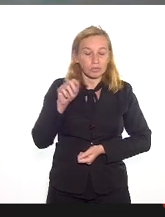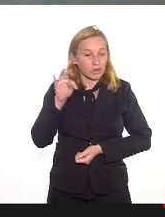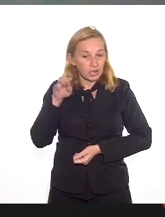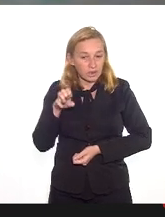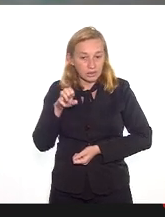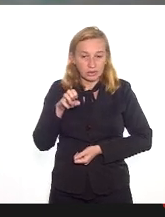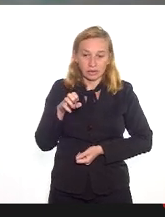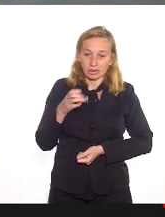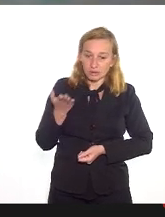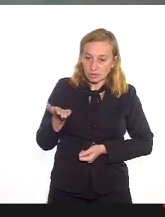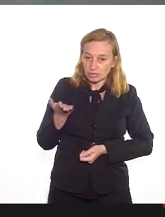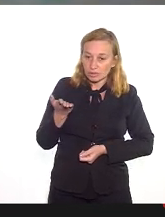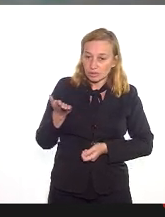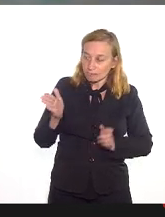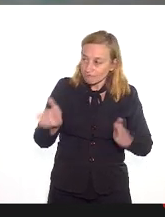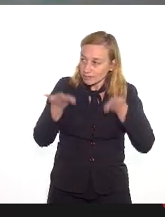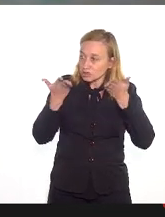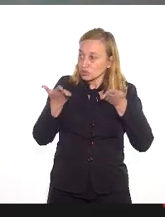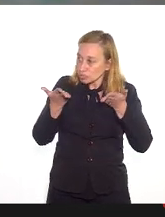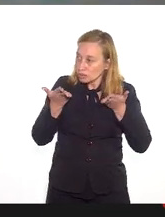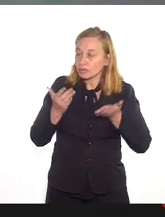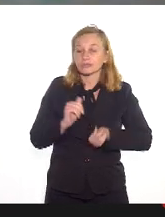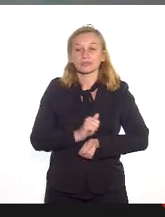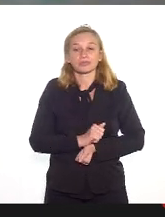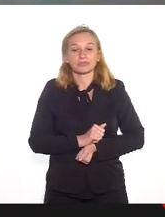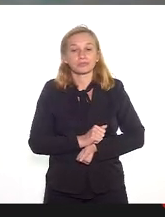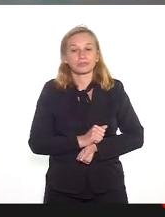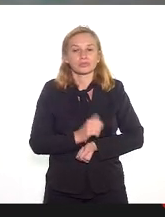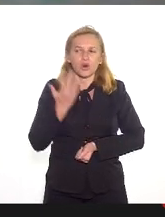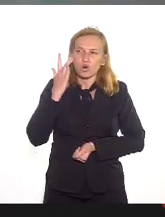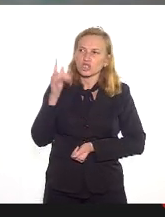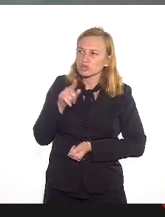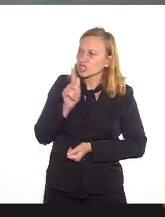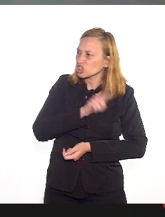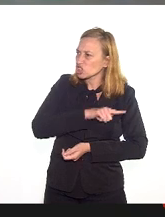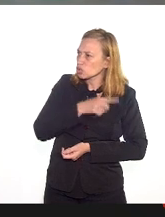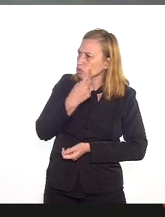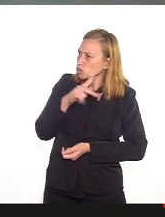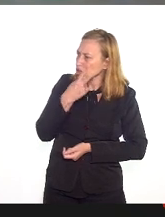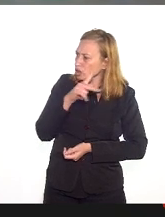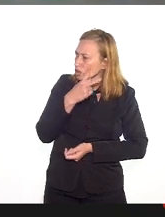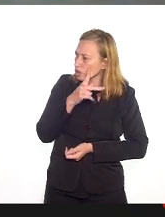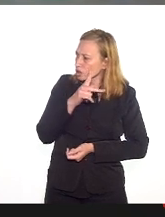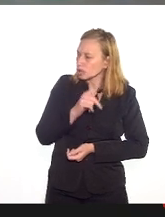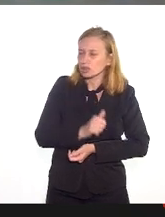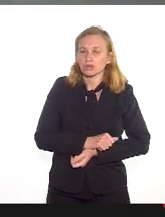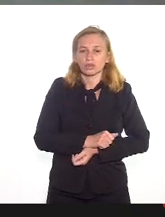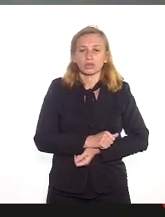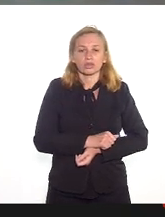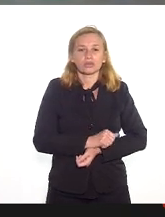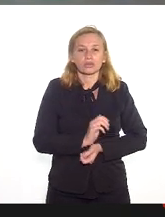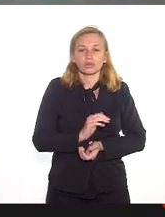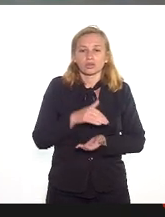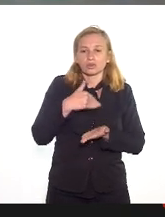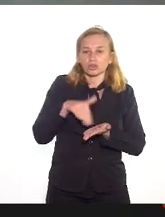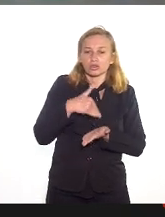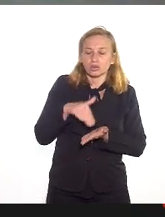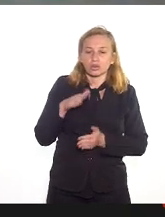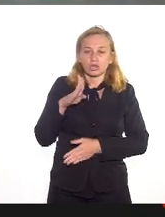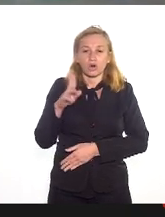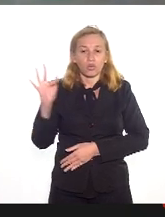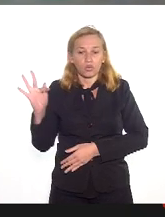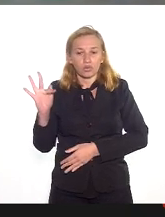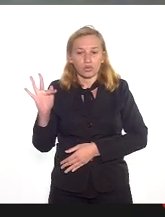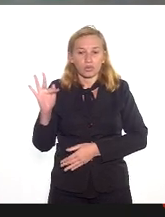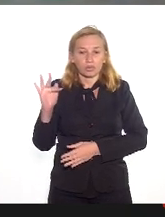foi um dos que nos incentivou, acho que foi na gestão dele que se montou o escritório da UF na